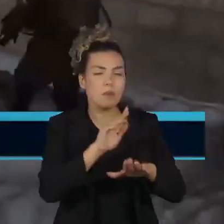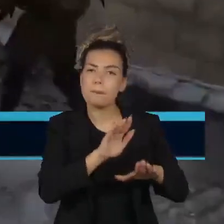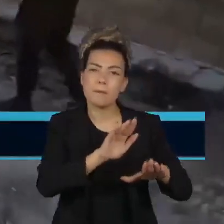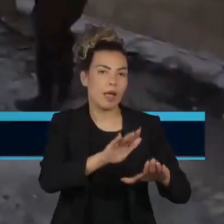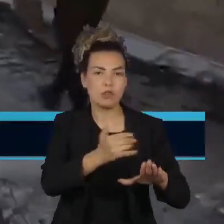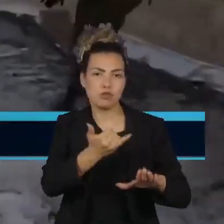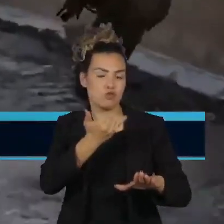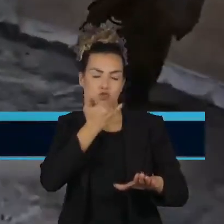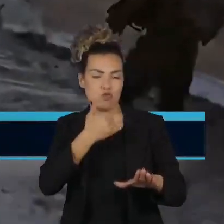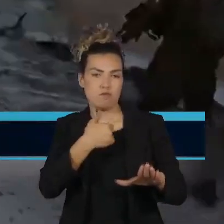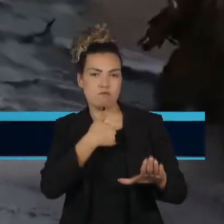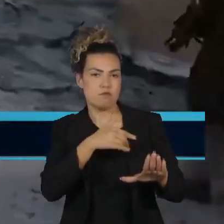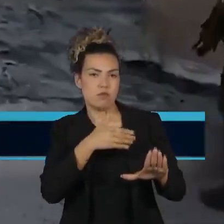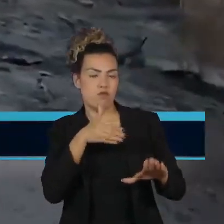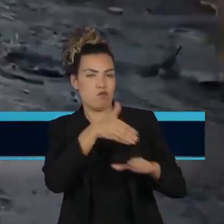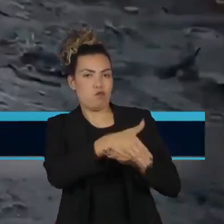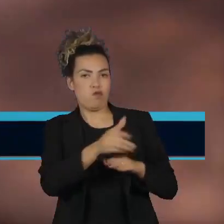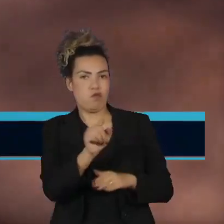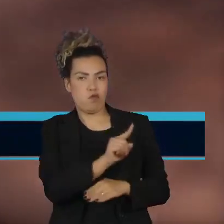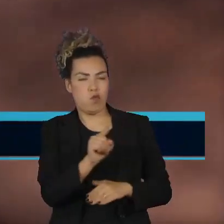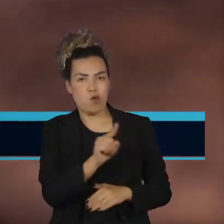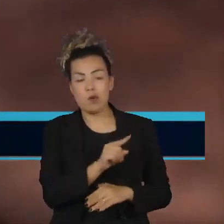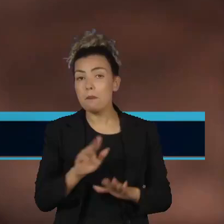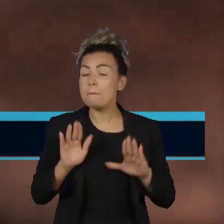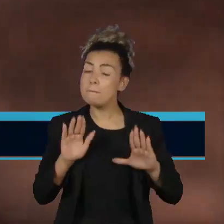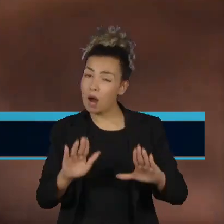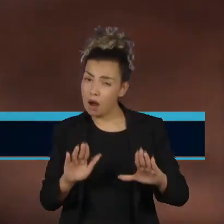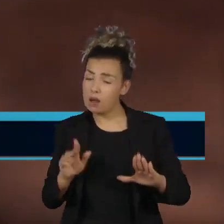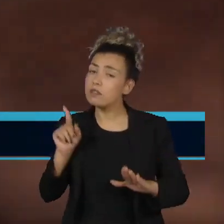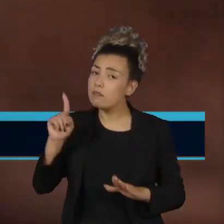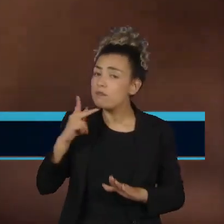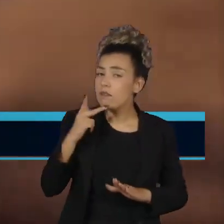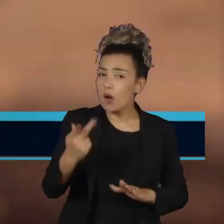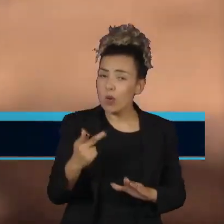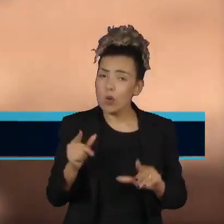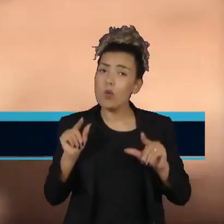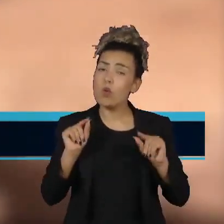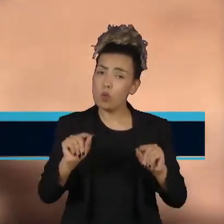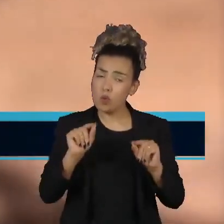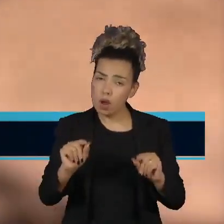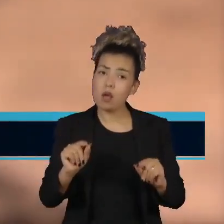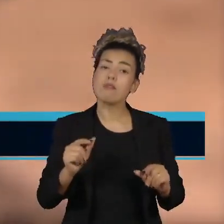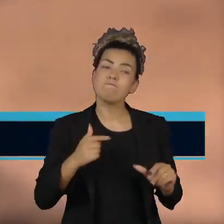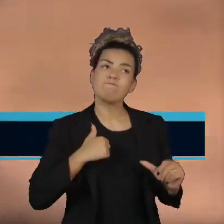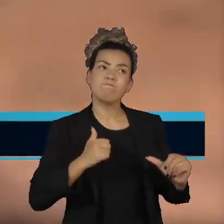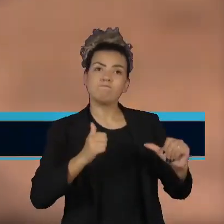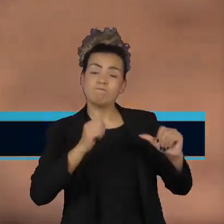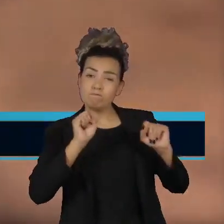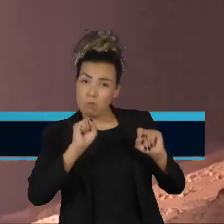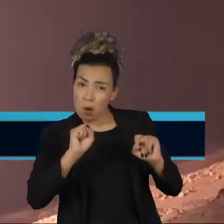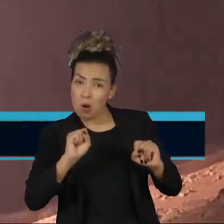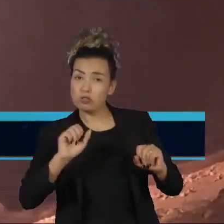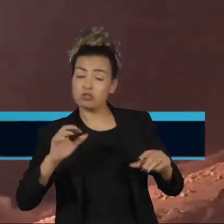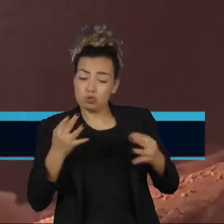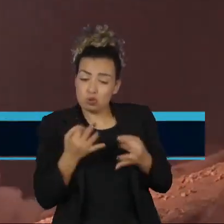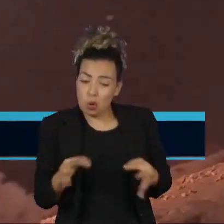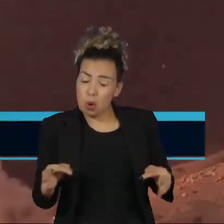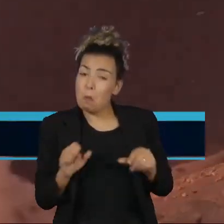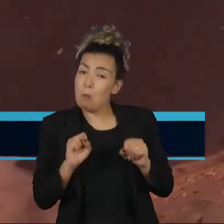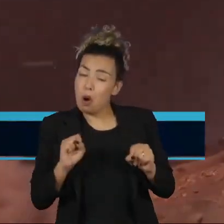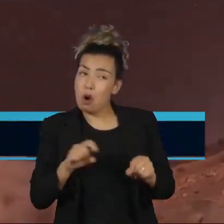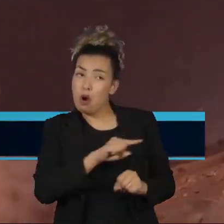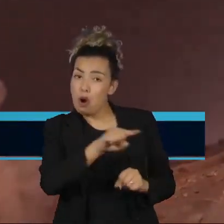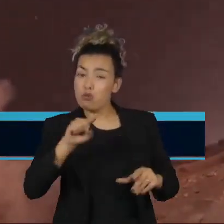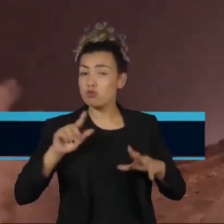plano de ataque. Ainda assim, ele disse que a retaliação será letal, dolorida e surpreendente, e que